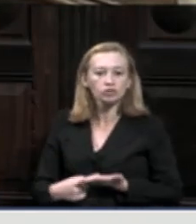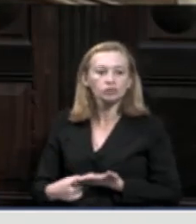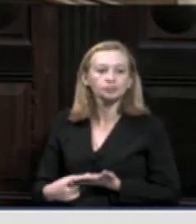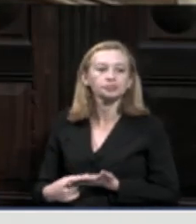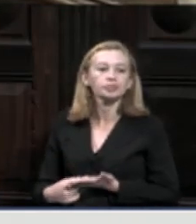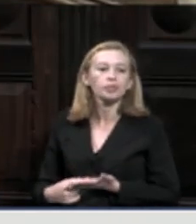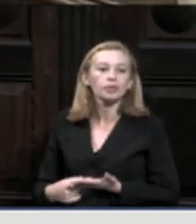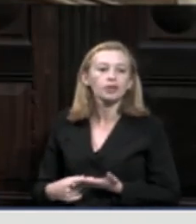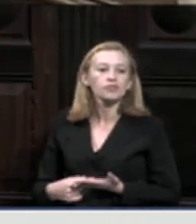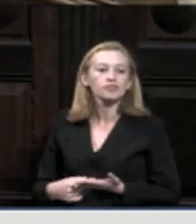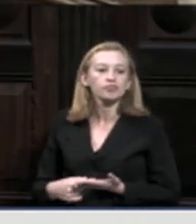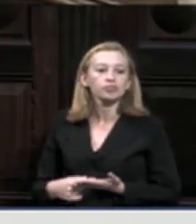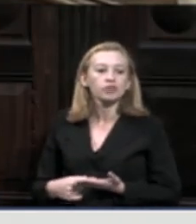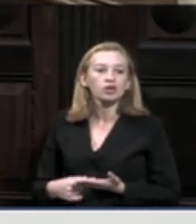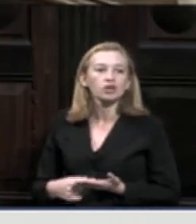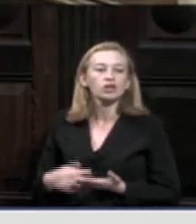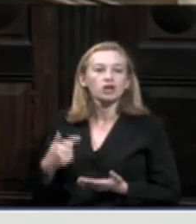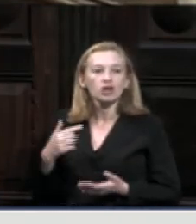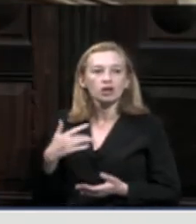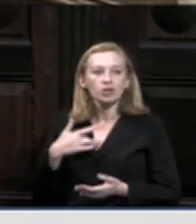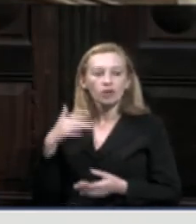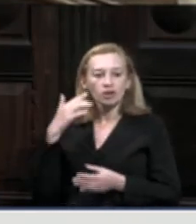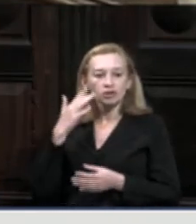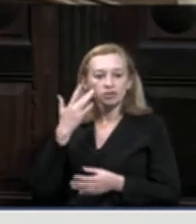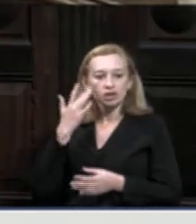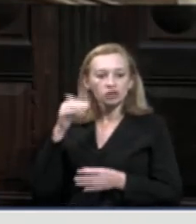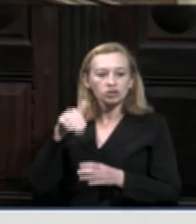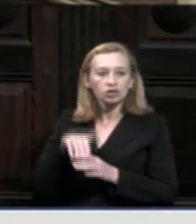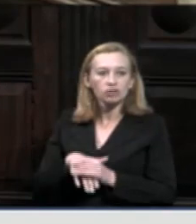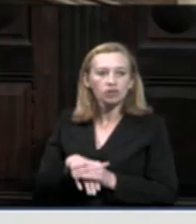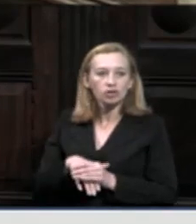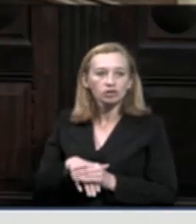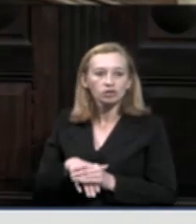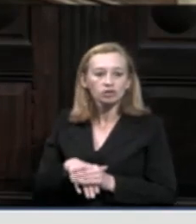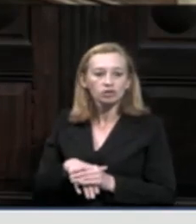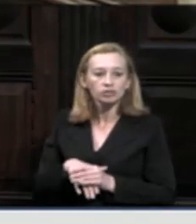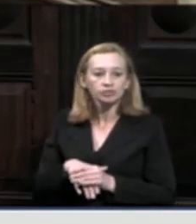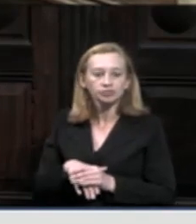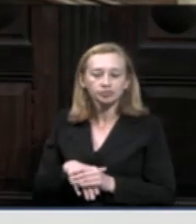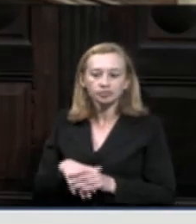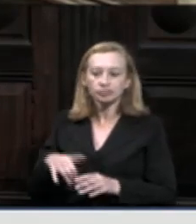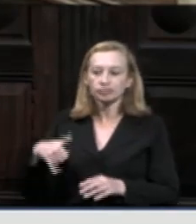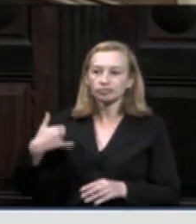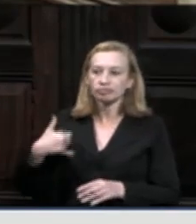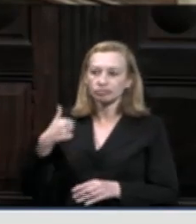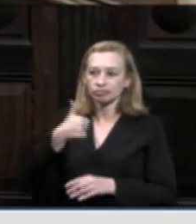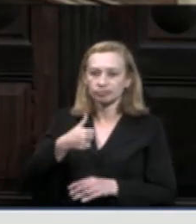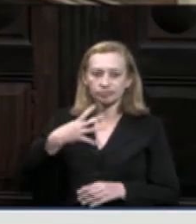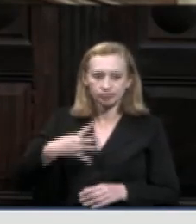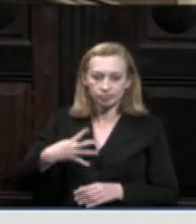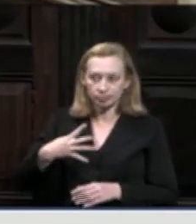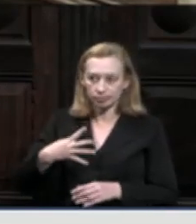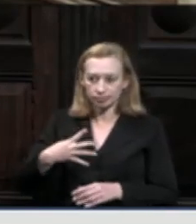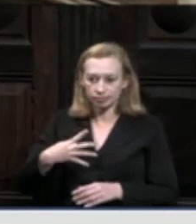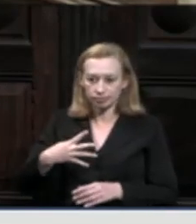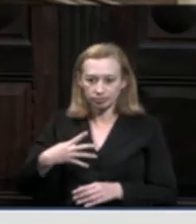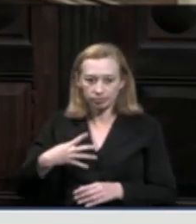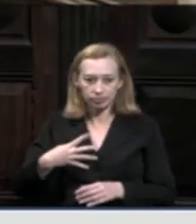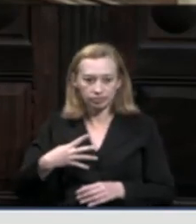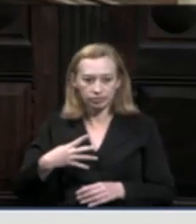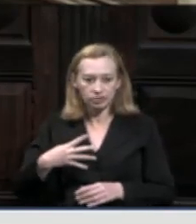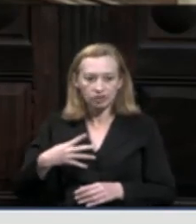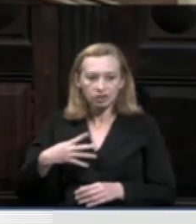razoável, é de que o voto dos alunos seja a partir de 14 anos, que até aos 14 seja a partir dos